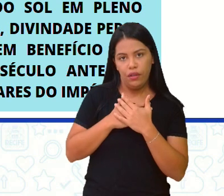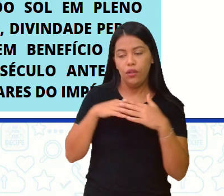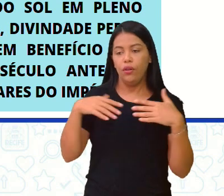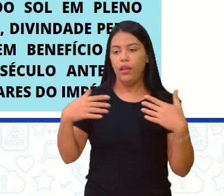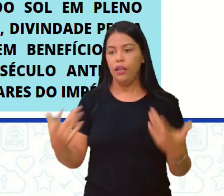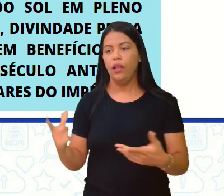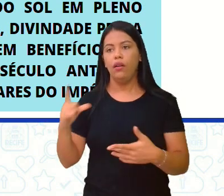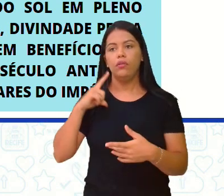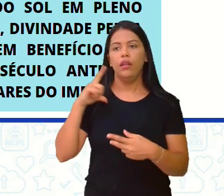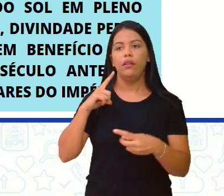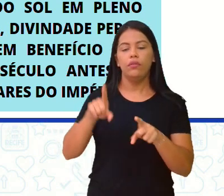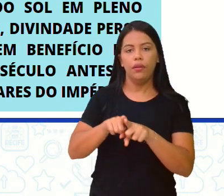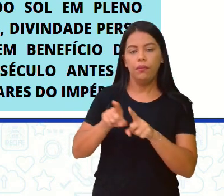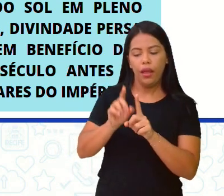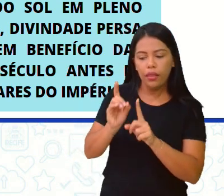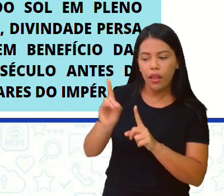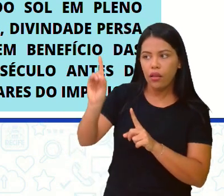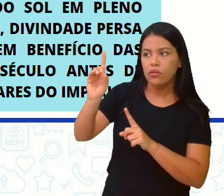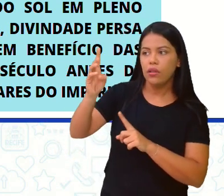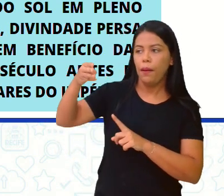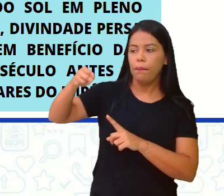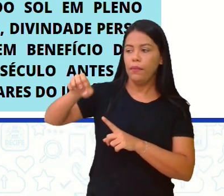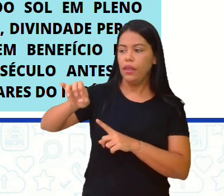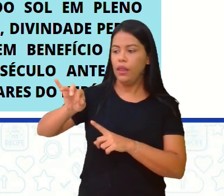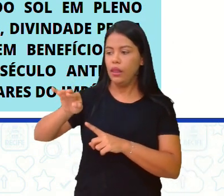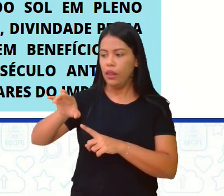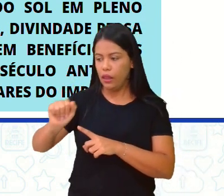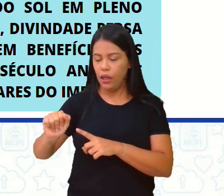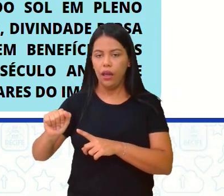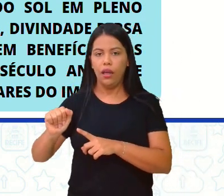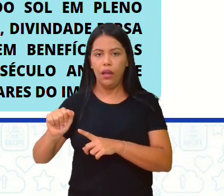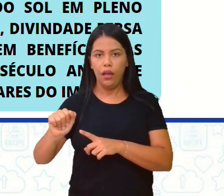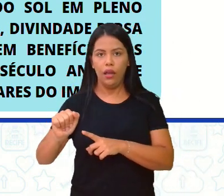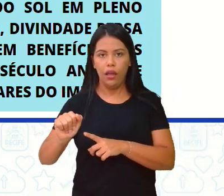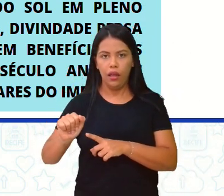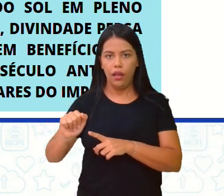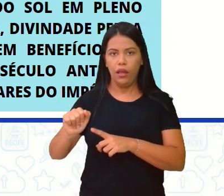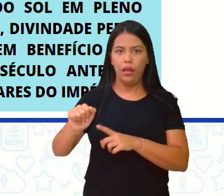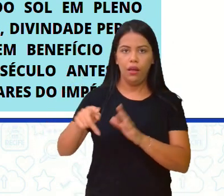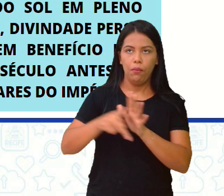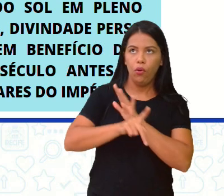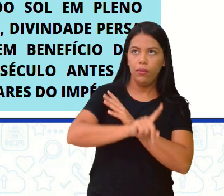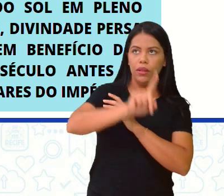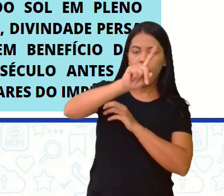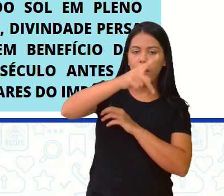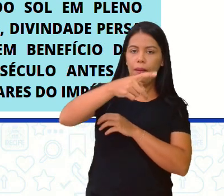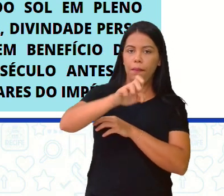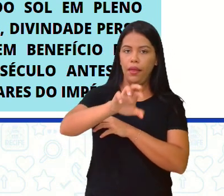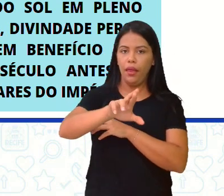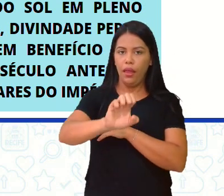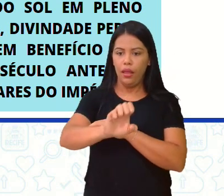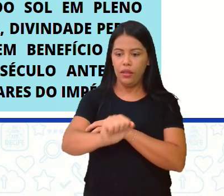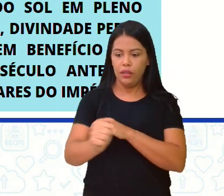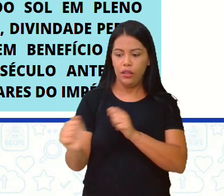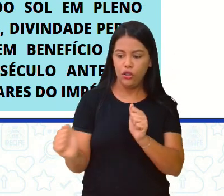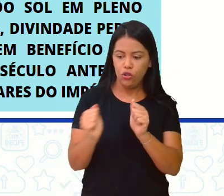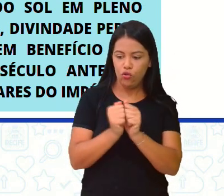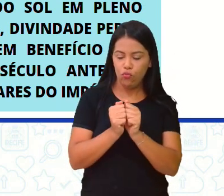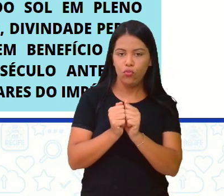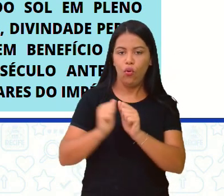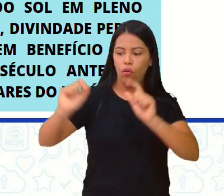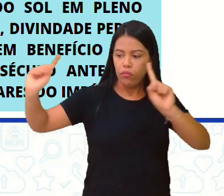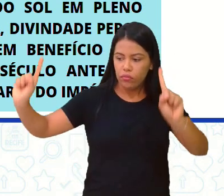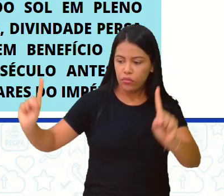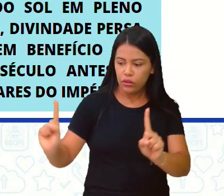divindade que se aliou, né, uma divindade persa, da Pérsia, tá? Que se aliou ao deus